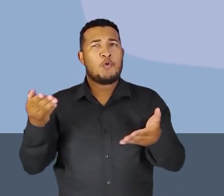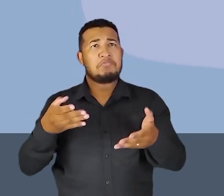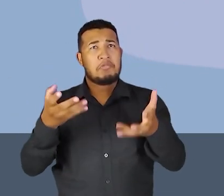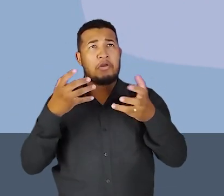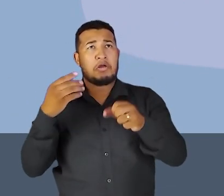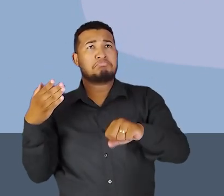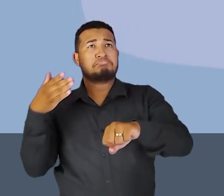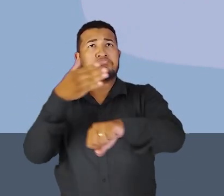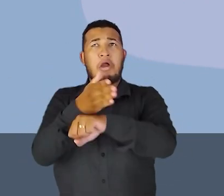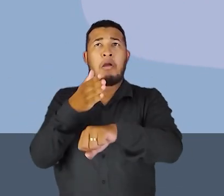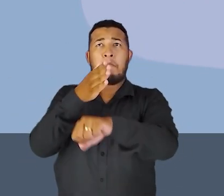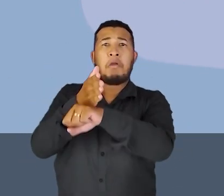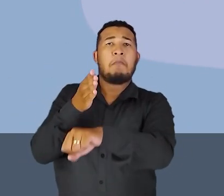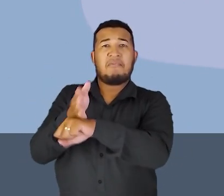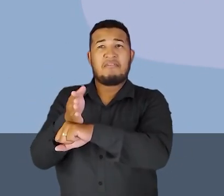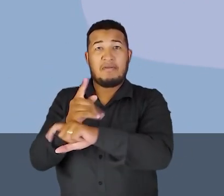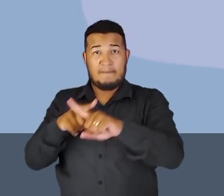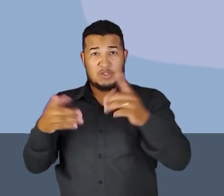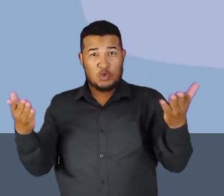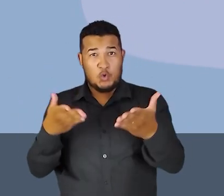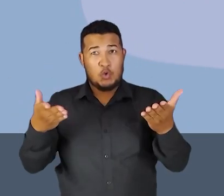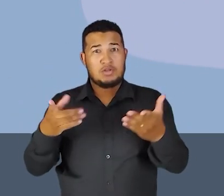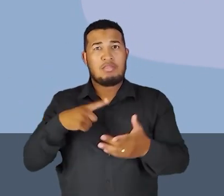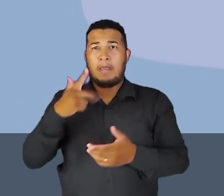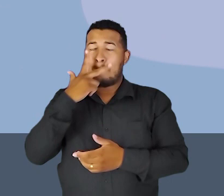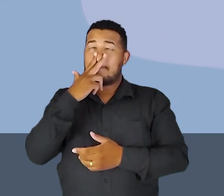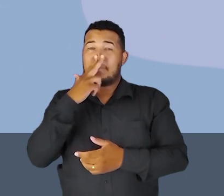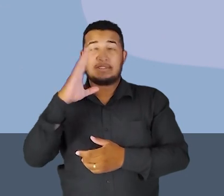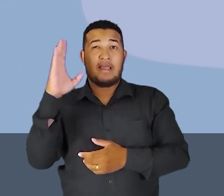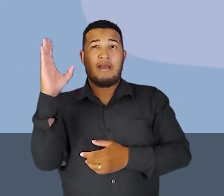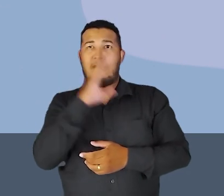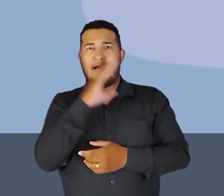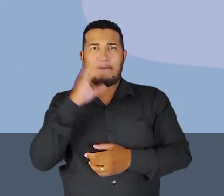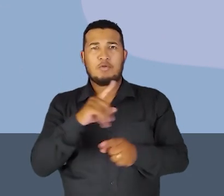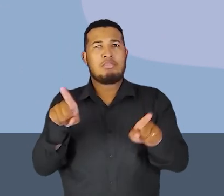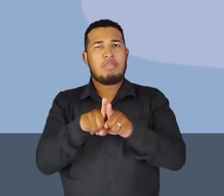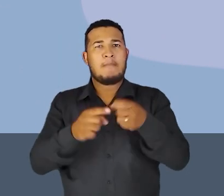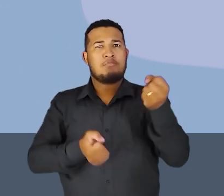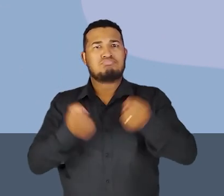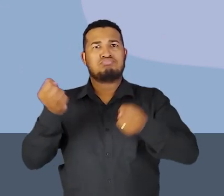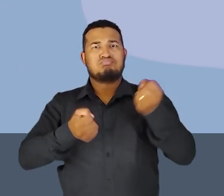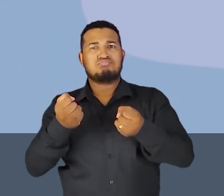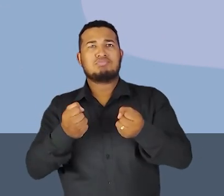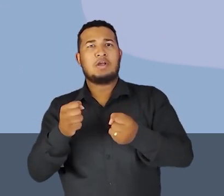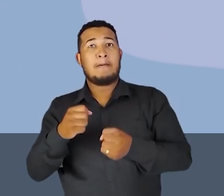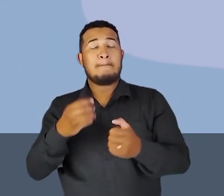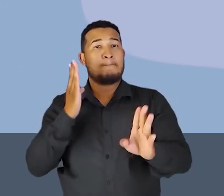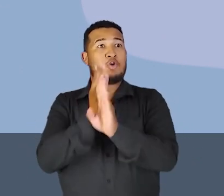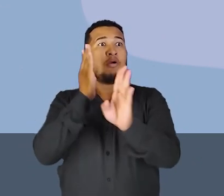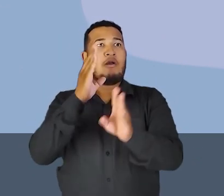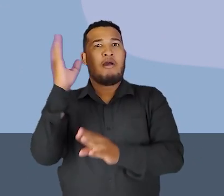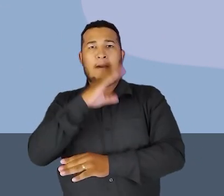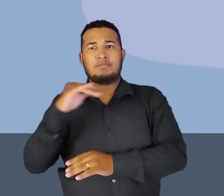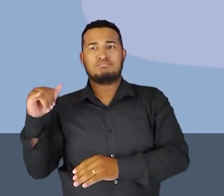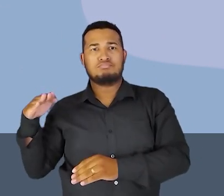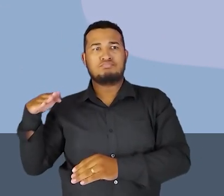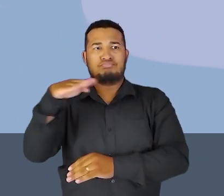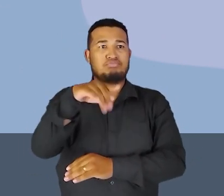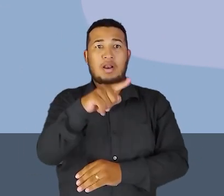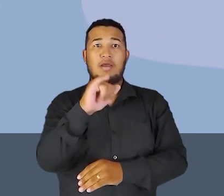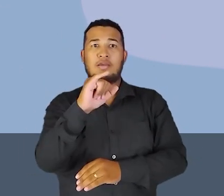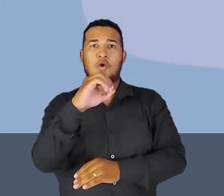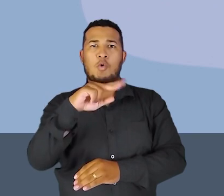ao Tibete. E agora, depois de uma rápida voada em automóvel, descubro que estou em Iconha. Não